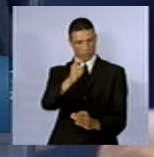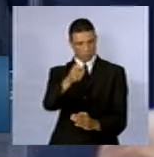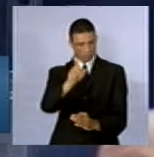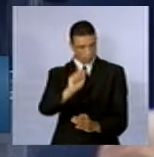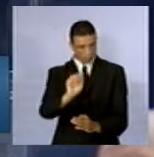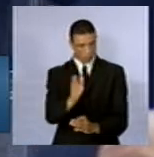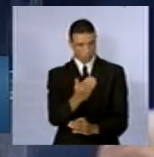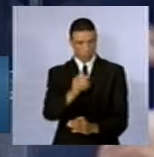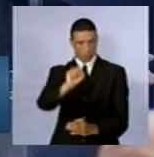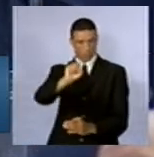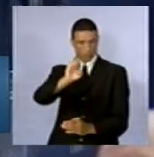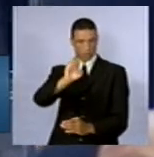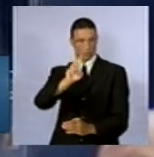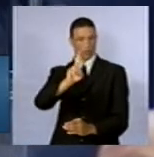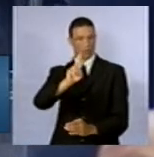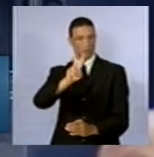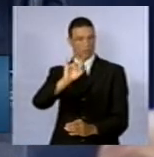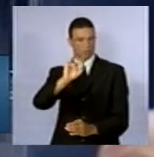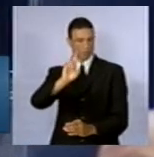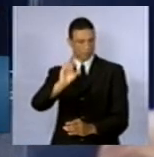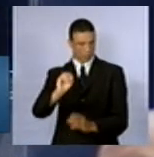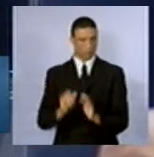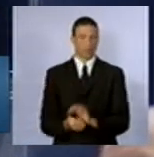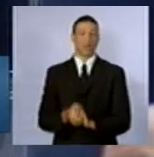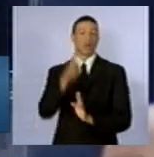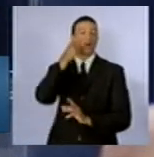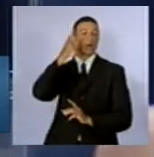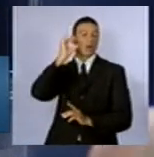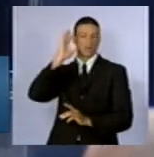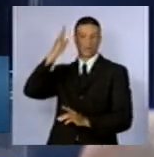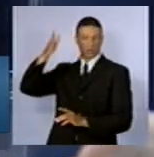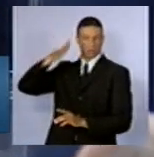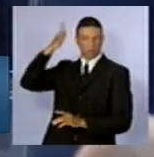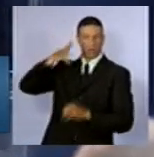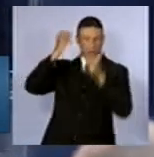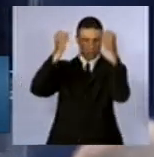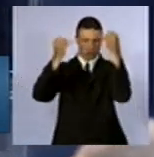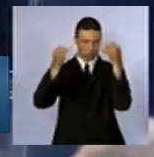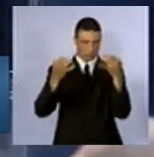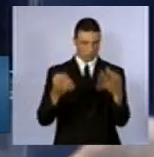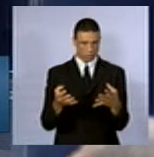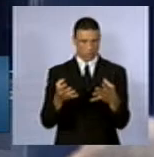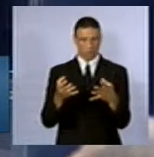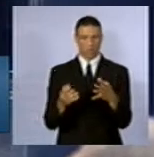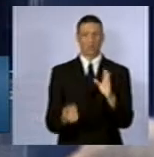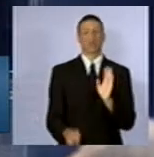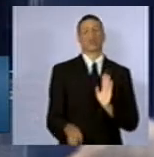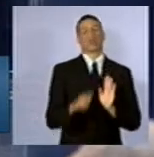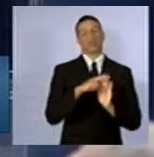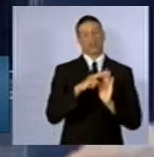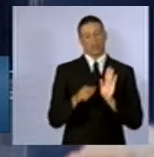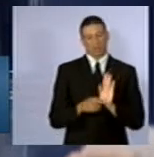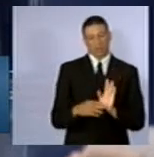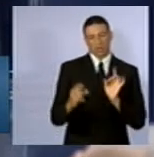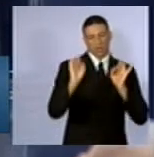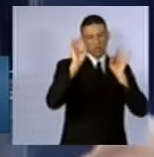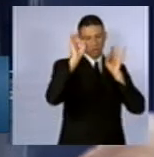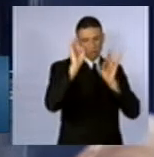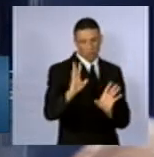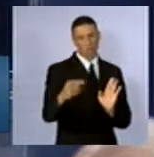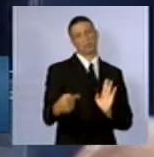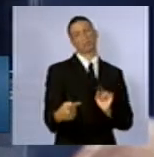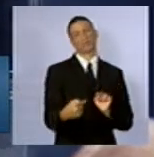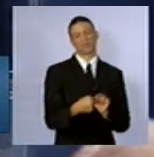foi falado ontem e por outras pessoas as linhas de transmissão elas estão atendendo a essa recomendação